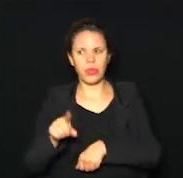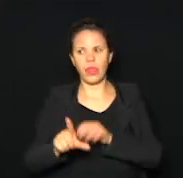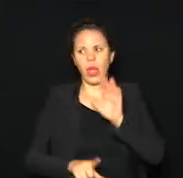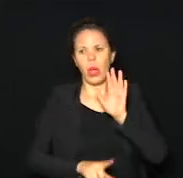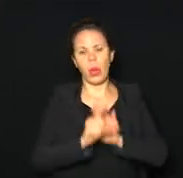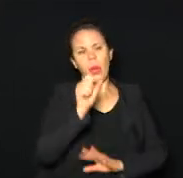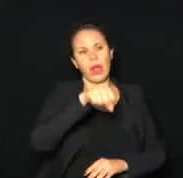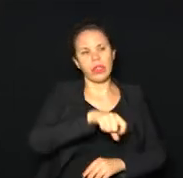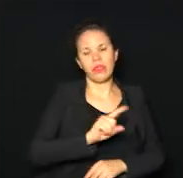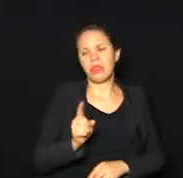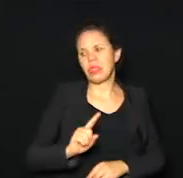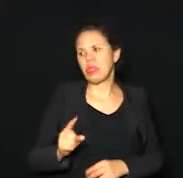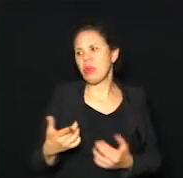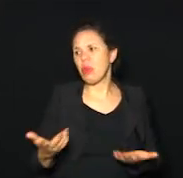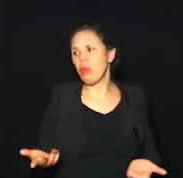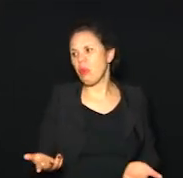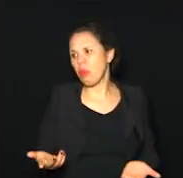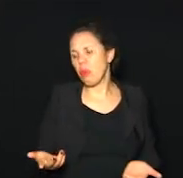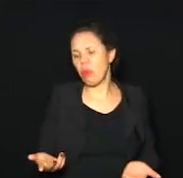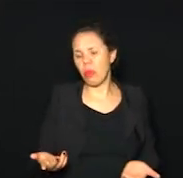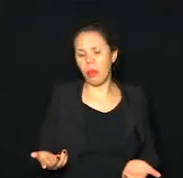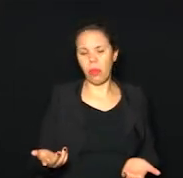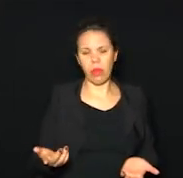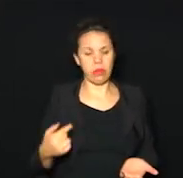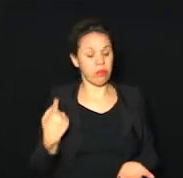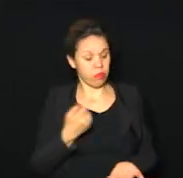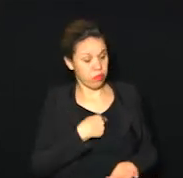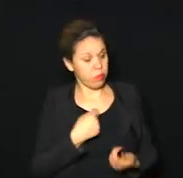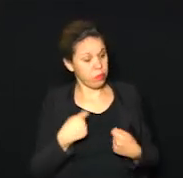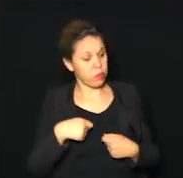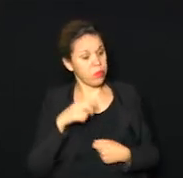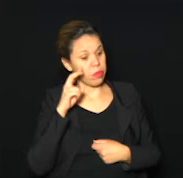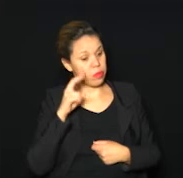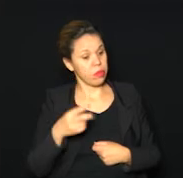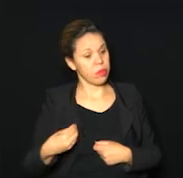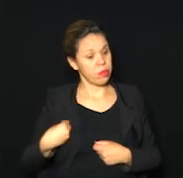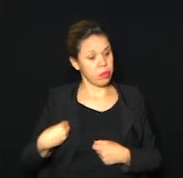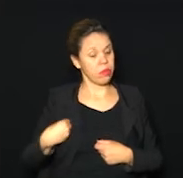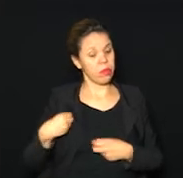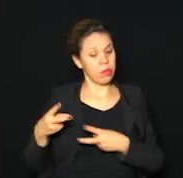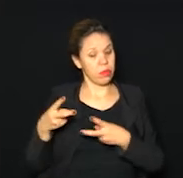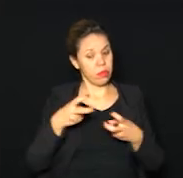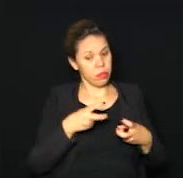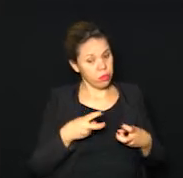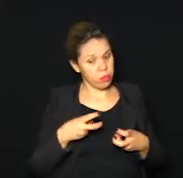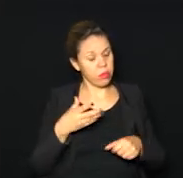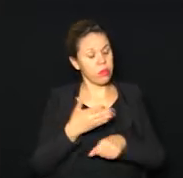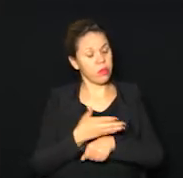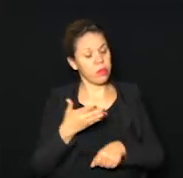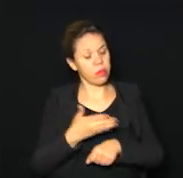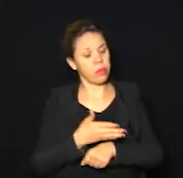não vai. A gente tinha que ver, tinha que estar observando uma participação mais ativa